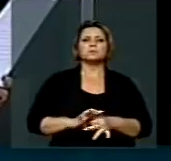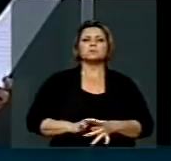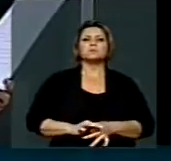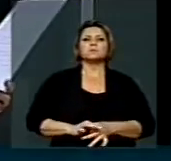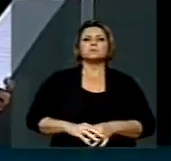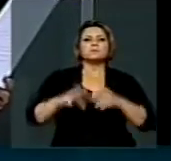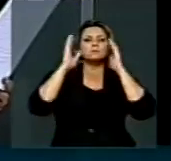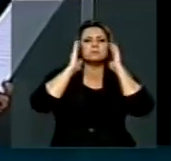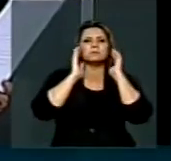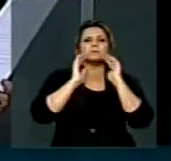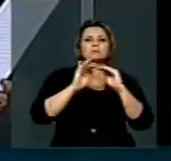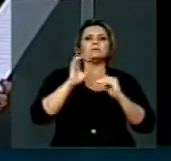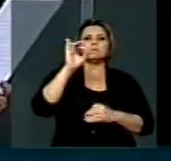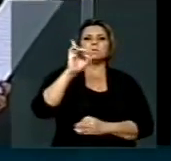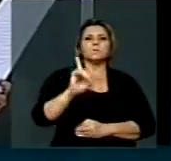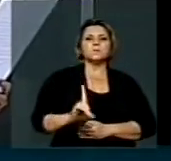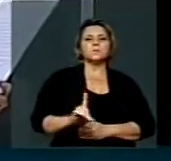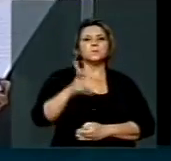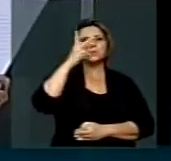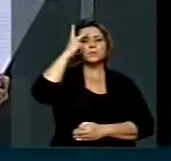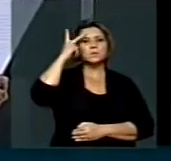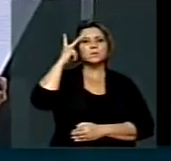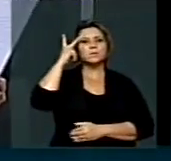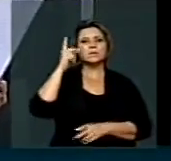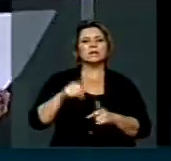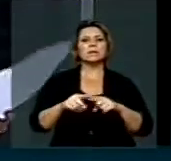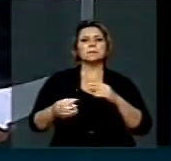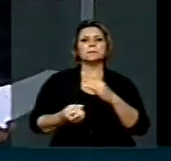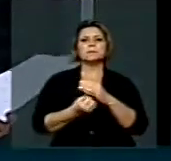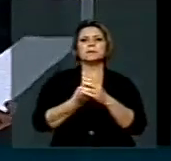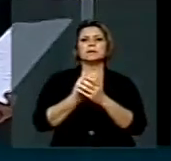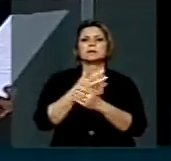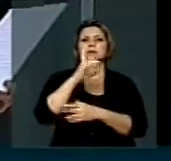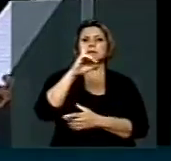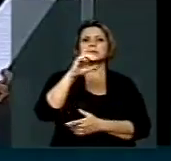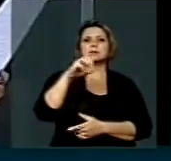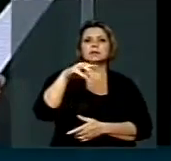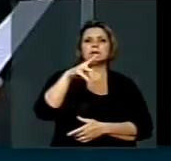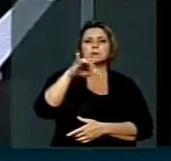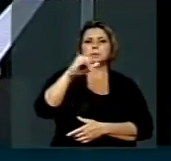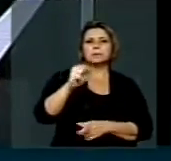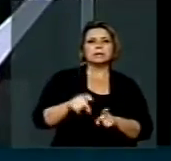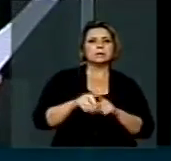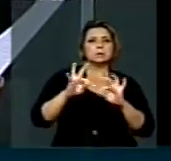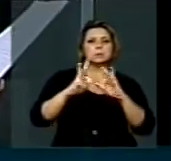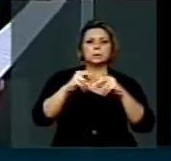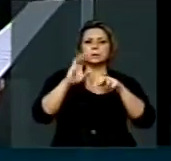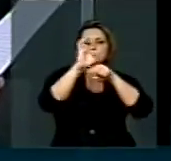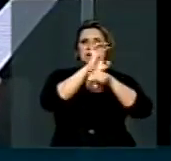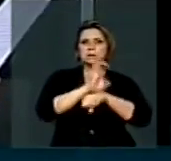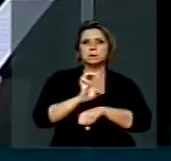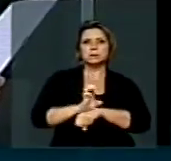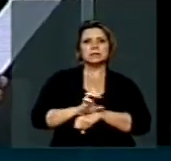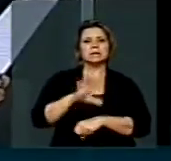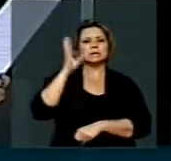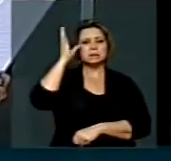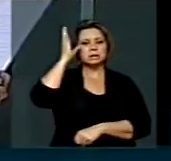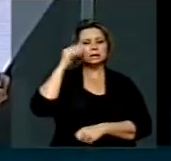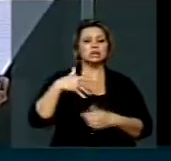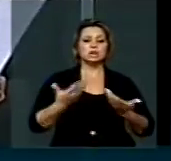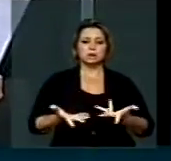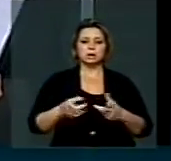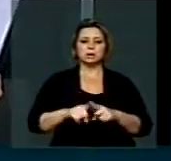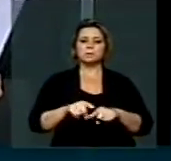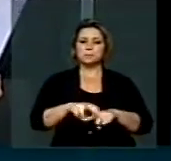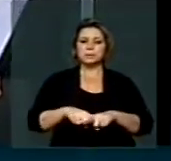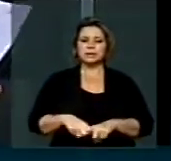pelo respeito aos direitos humanos e implantarão a democracia em todo o território da Mãe China. Afinal,